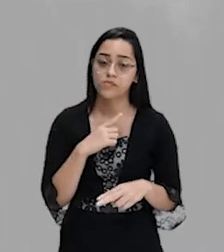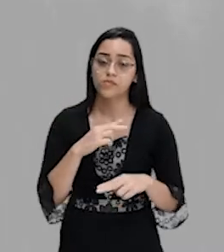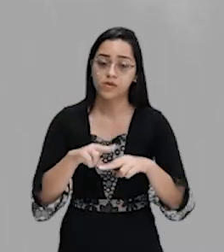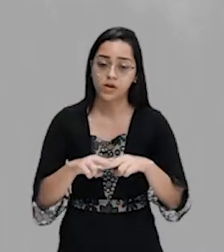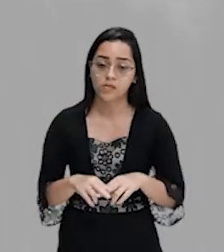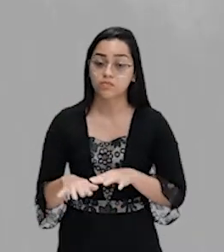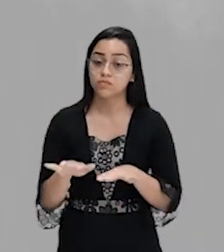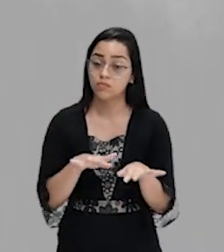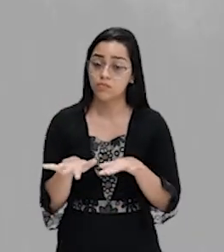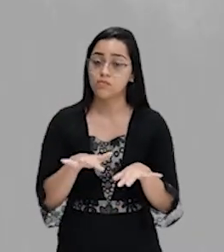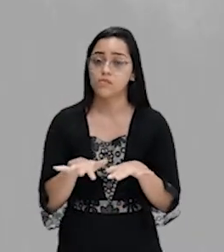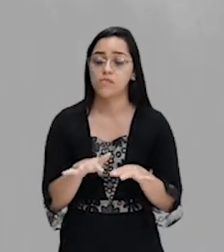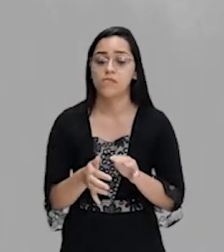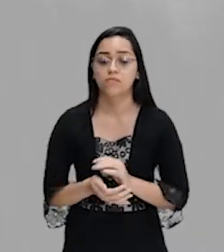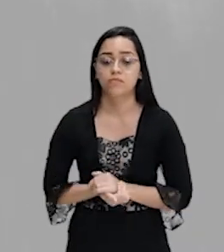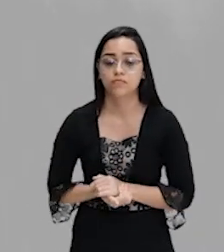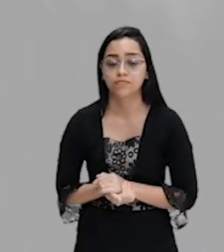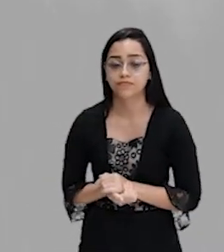dos impactos, ok?